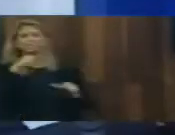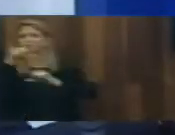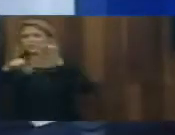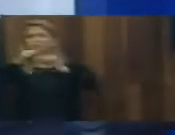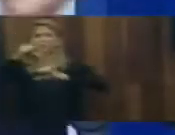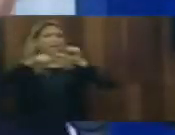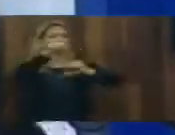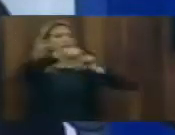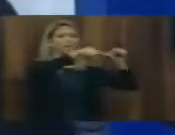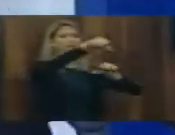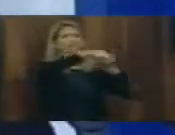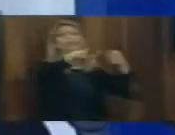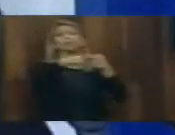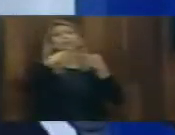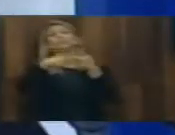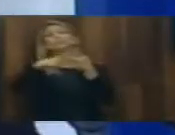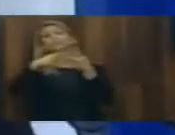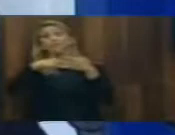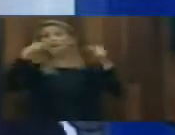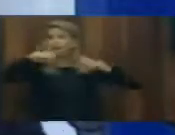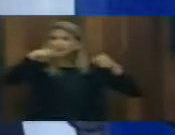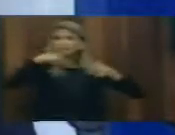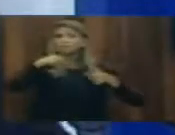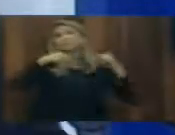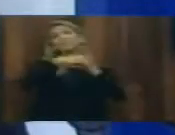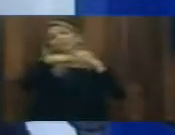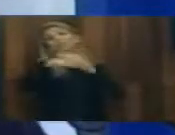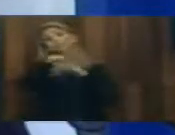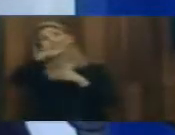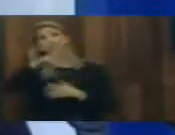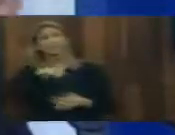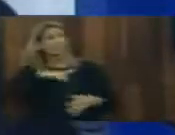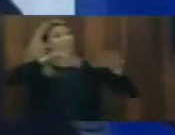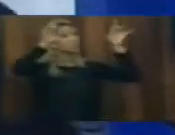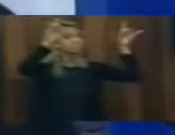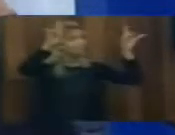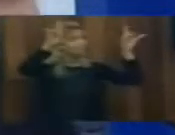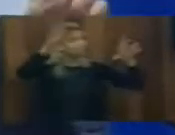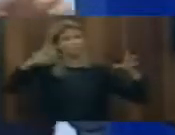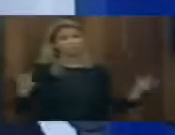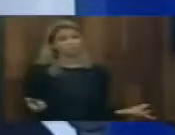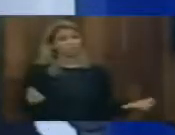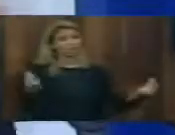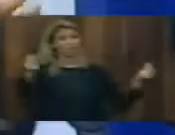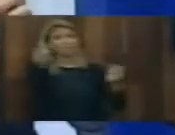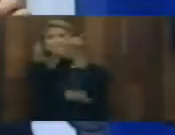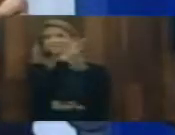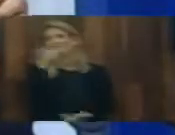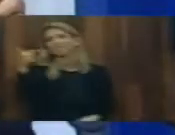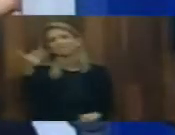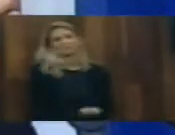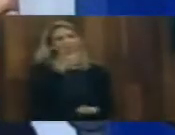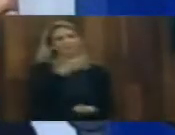lugar, porque no nosso município, com especialidade oncológica, nós não